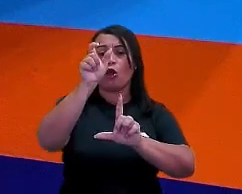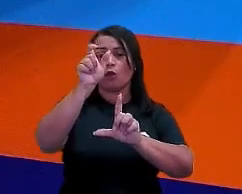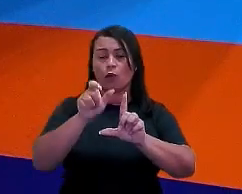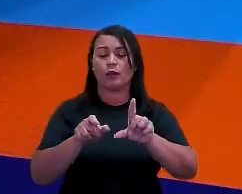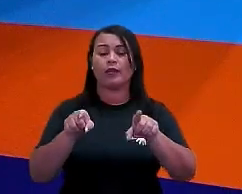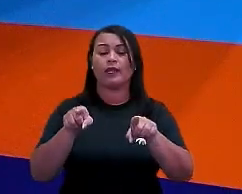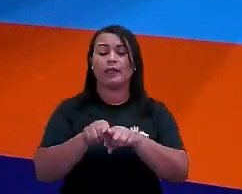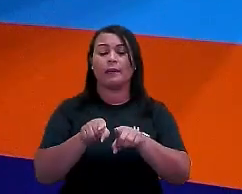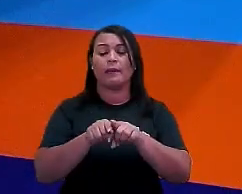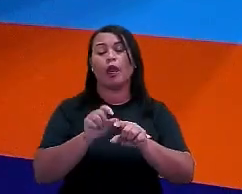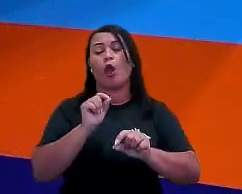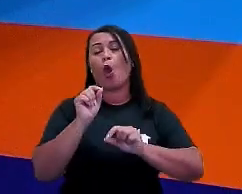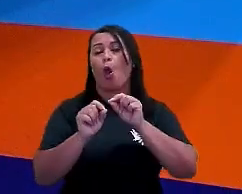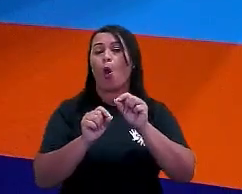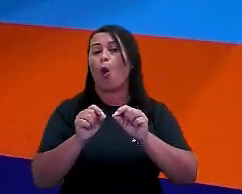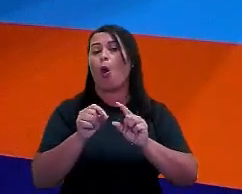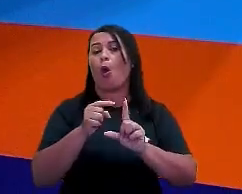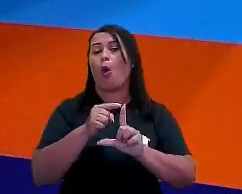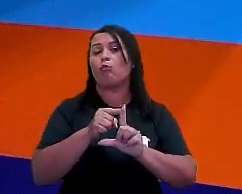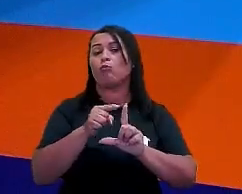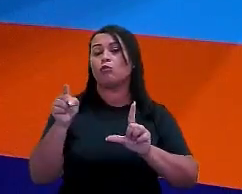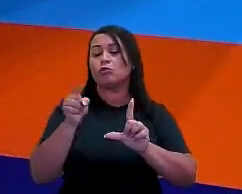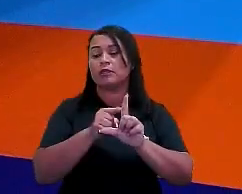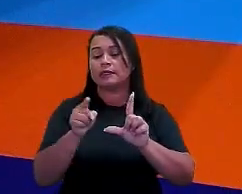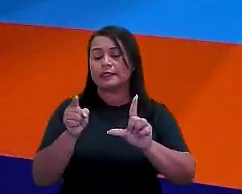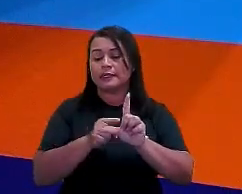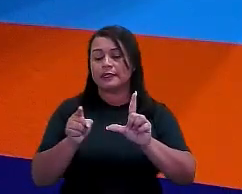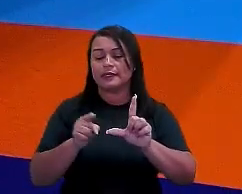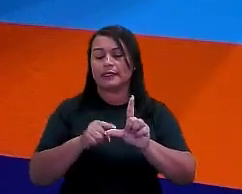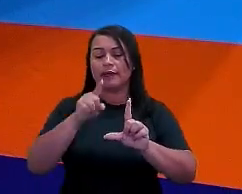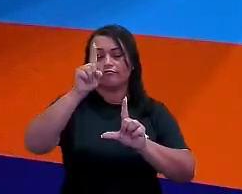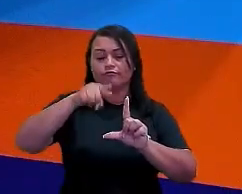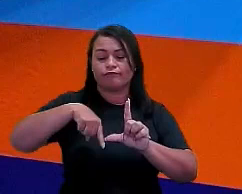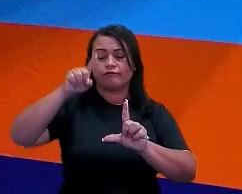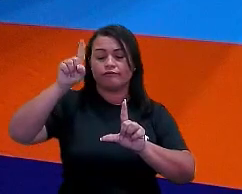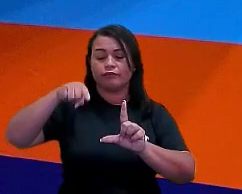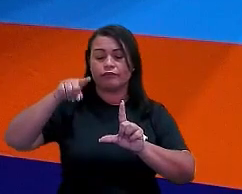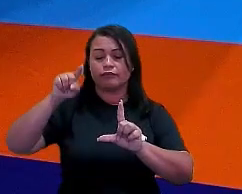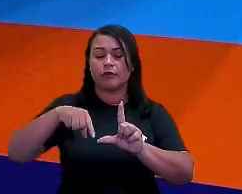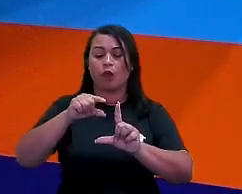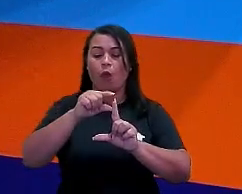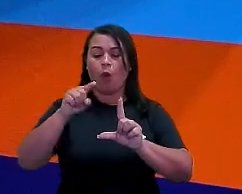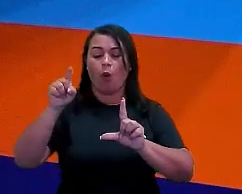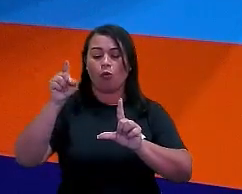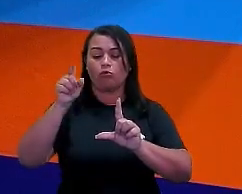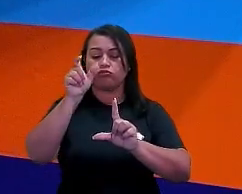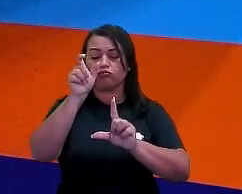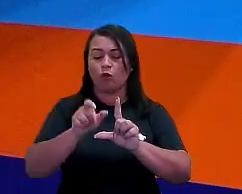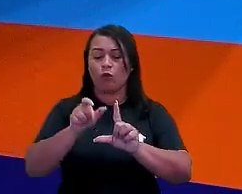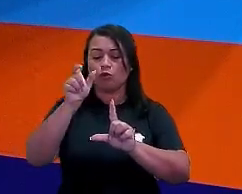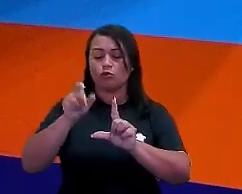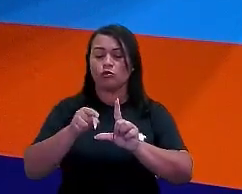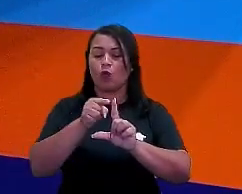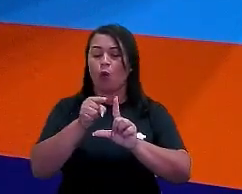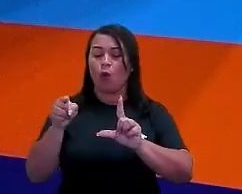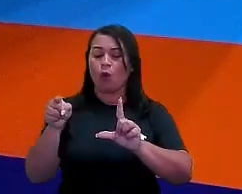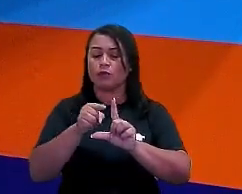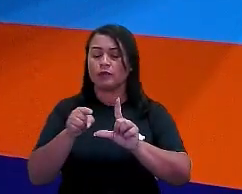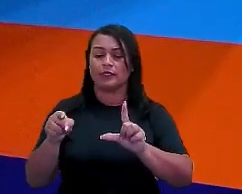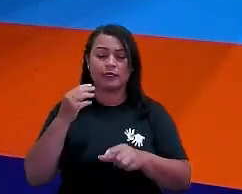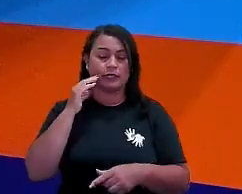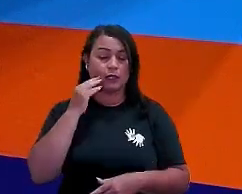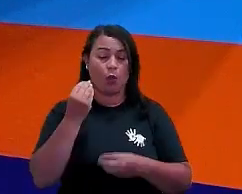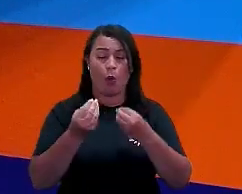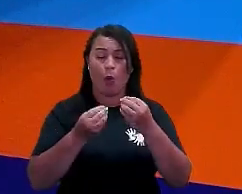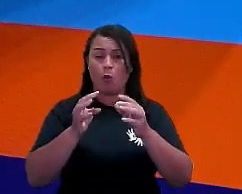comparação. Eita, professora, a senhora falou. E o que é uma tabela? Gente, a tabela que